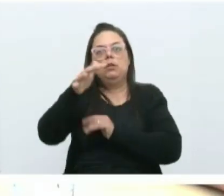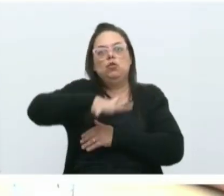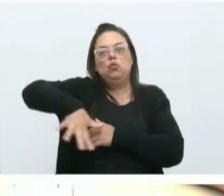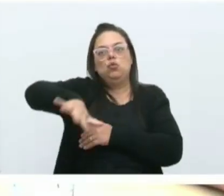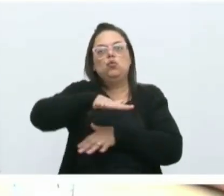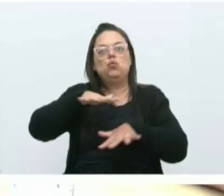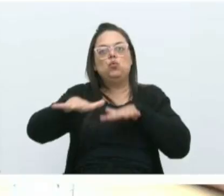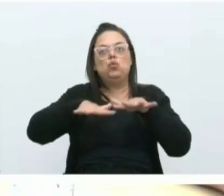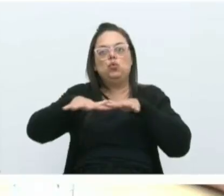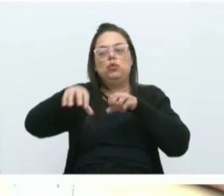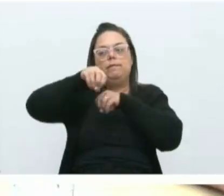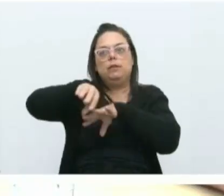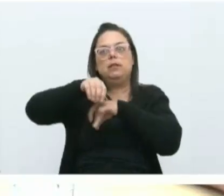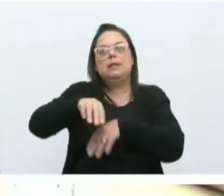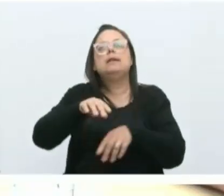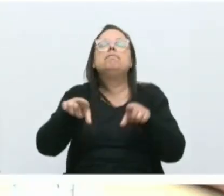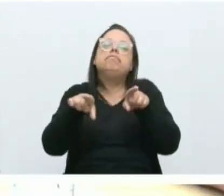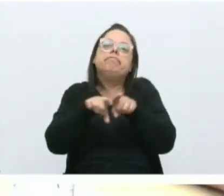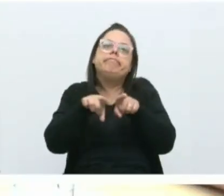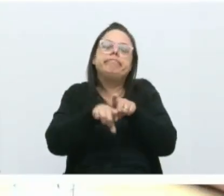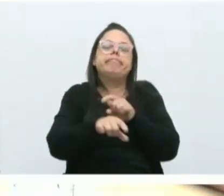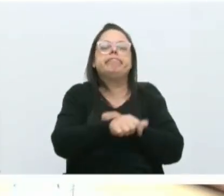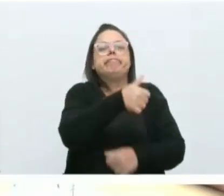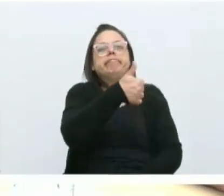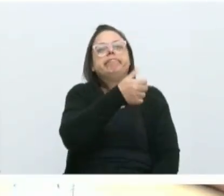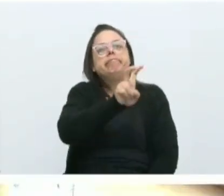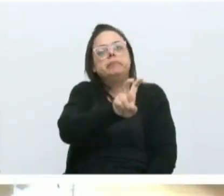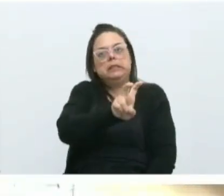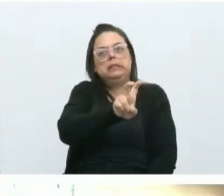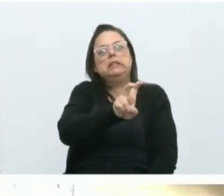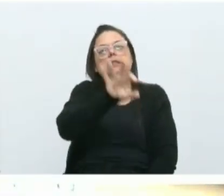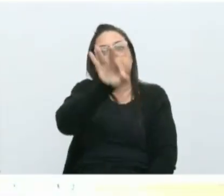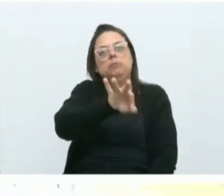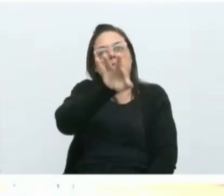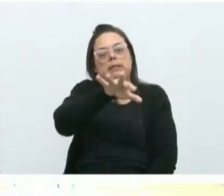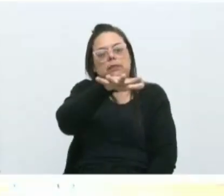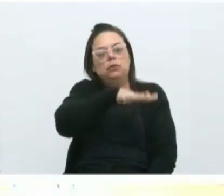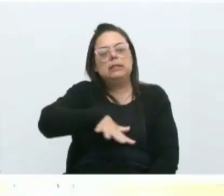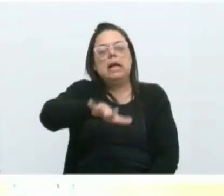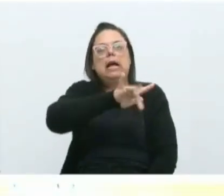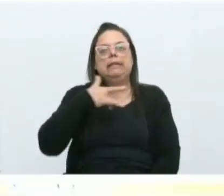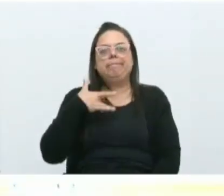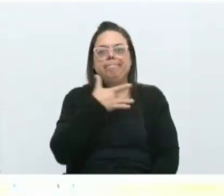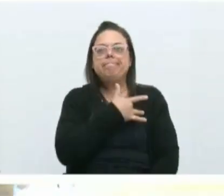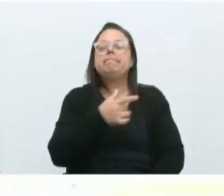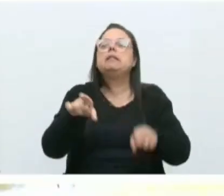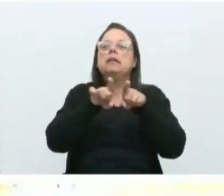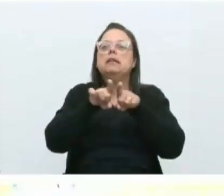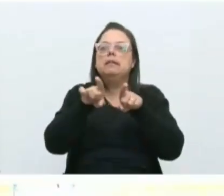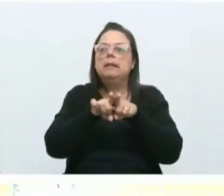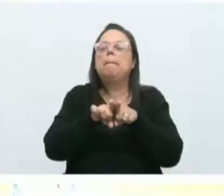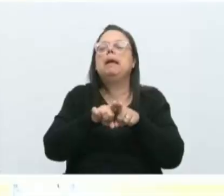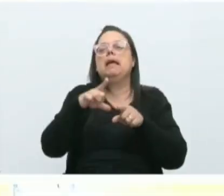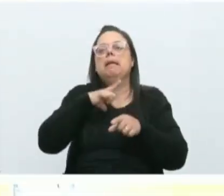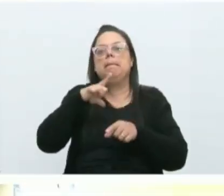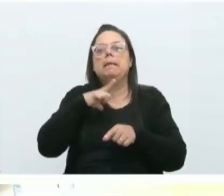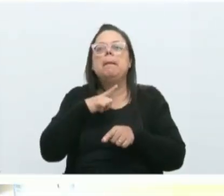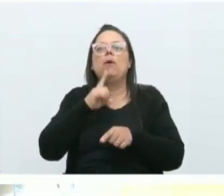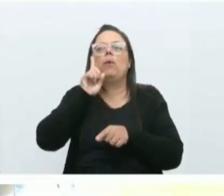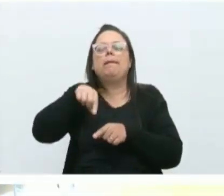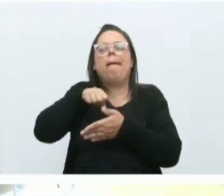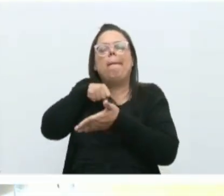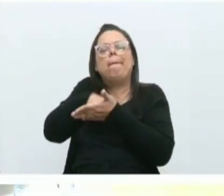do ensino e no mínimo 15% para a saúde. Nós temos ainda a questão dos remanejamentos, que é uma